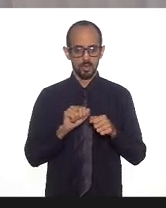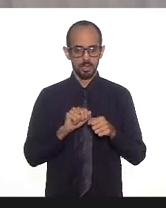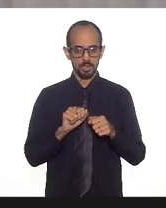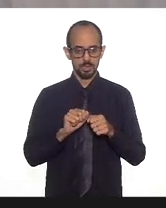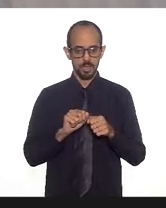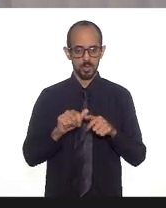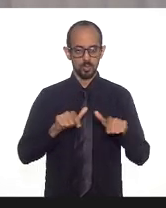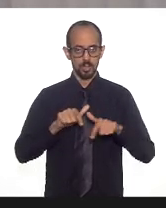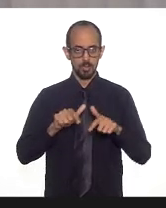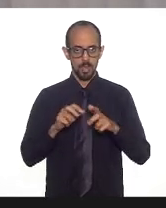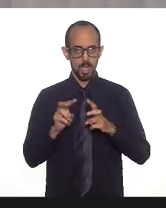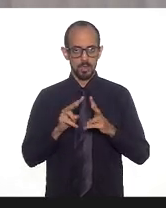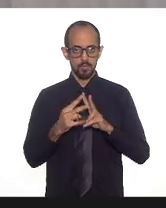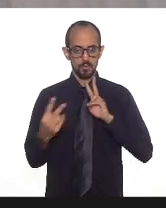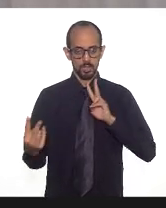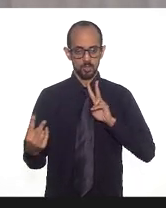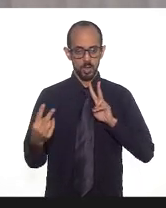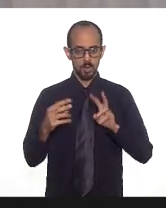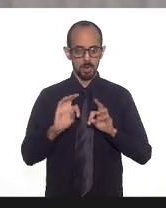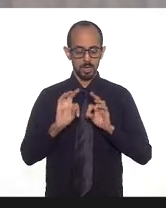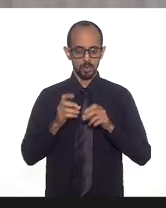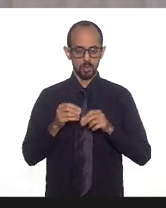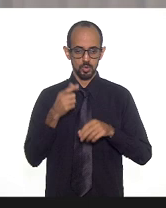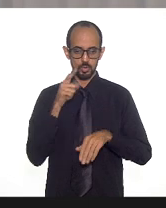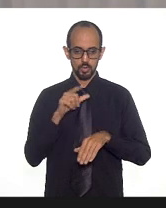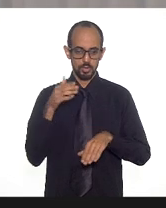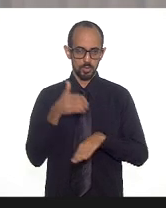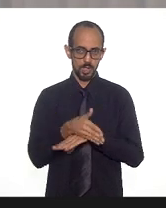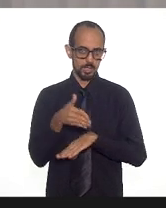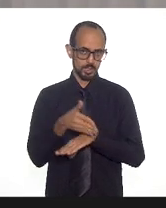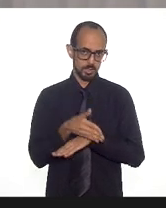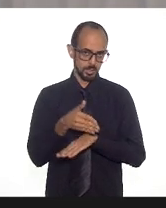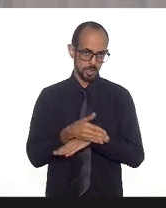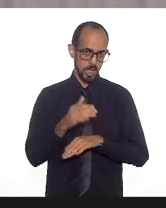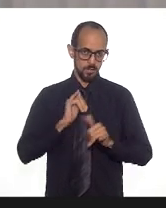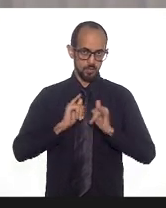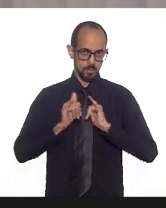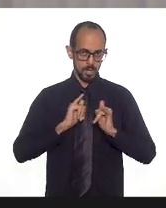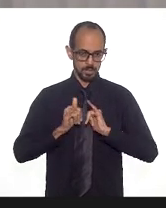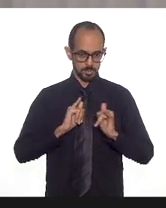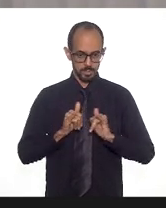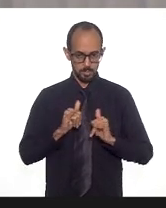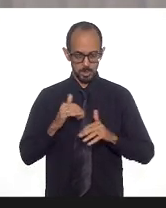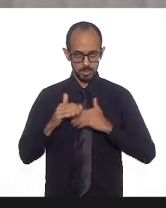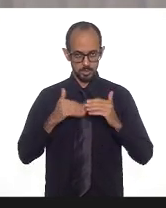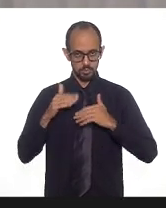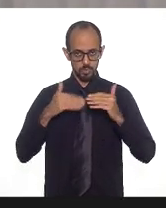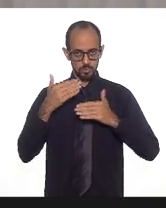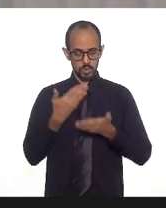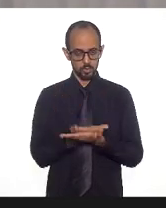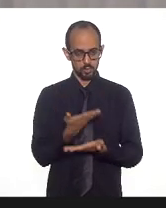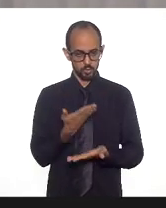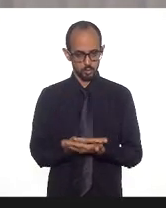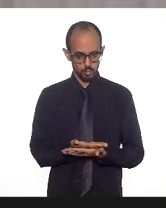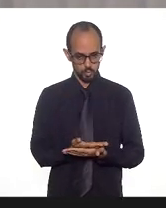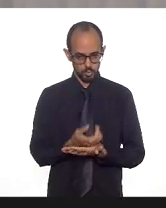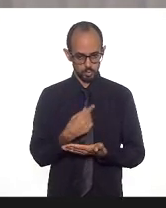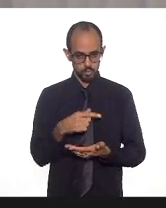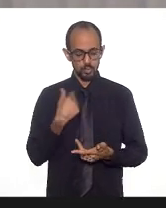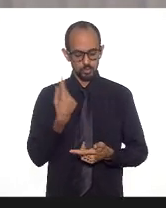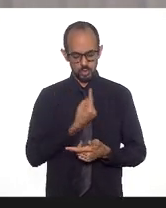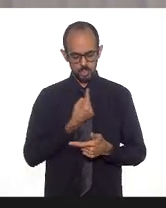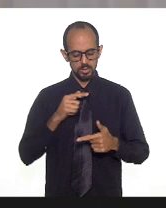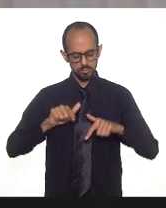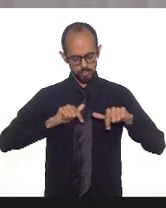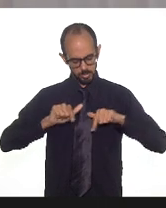permita que todos os estudantes possam acessar a informação necessária para poder desenvolver os seus estudos. Tenho trabalhado muito,